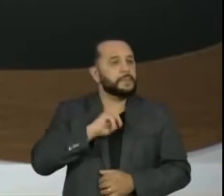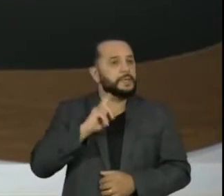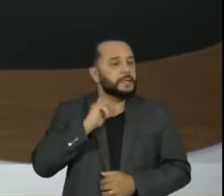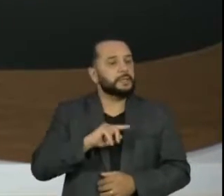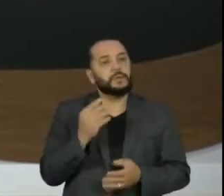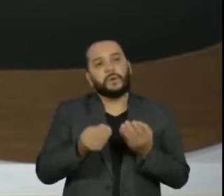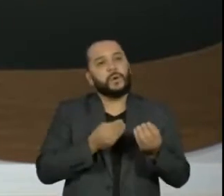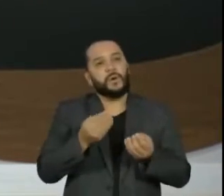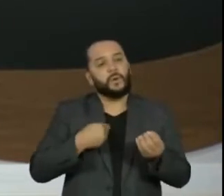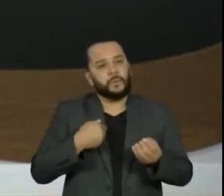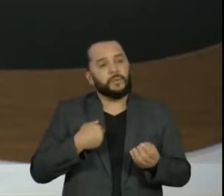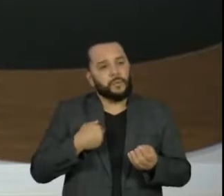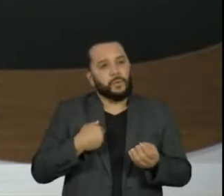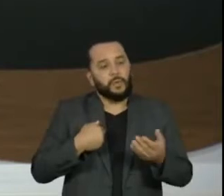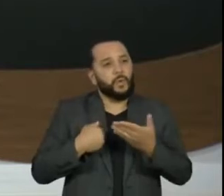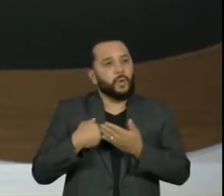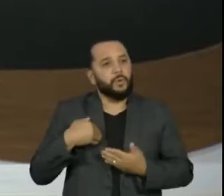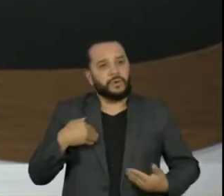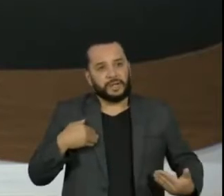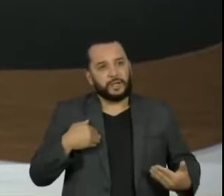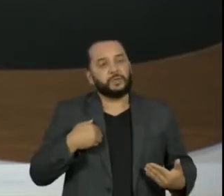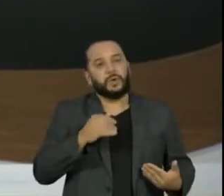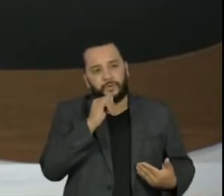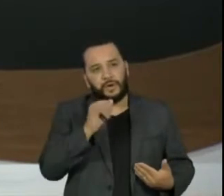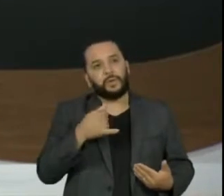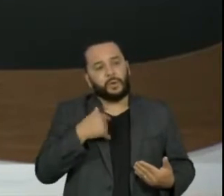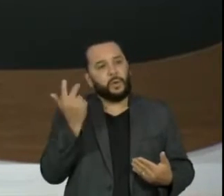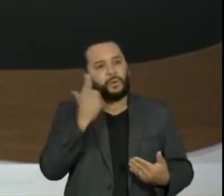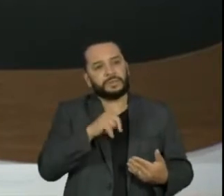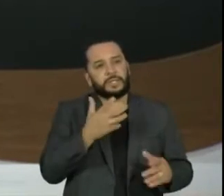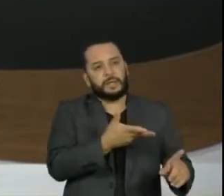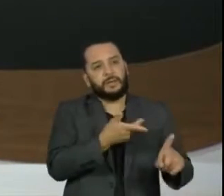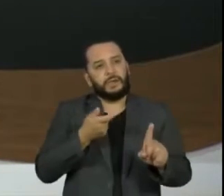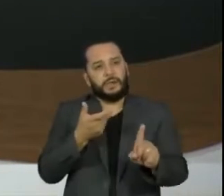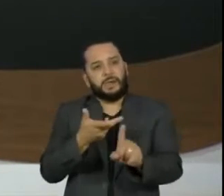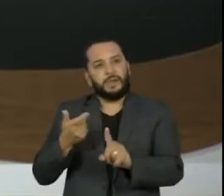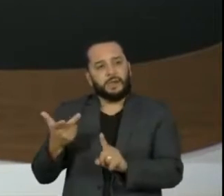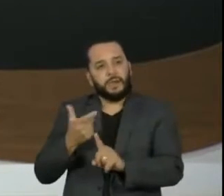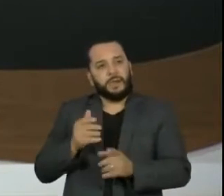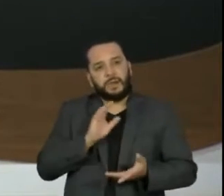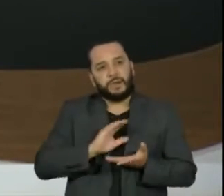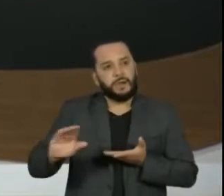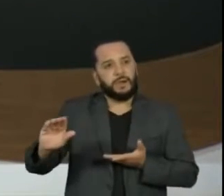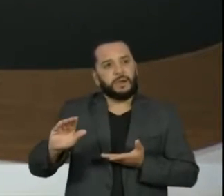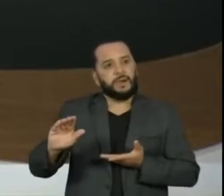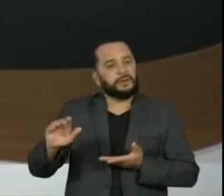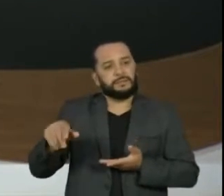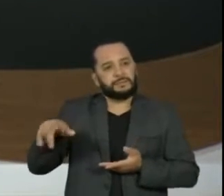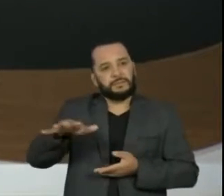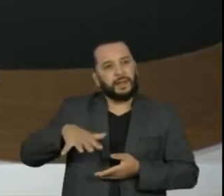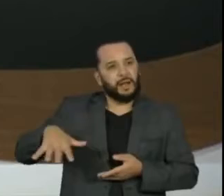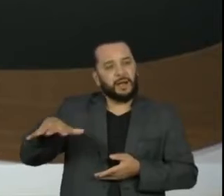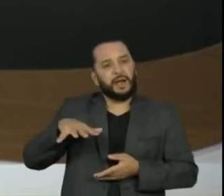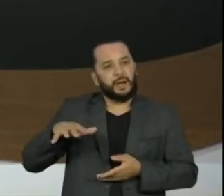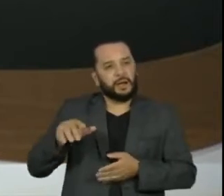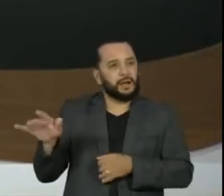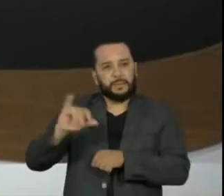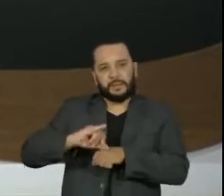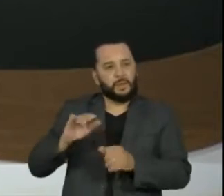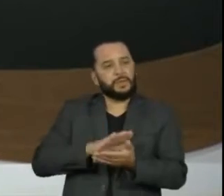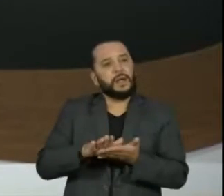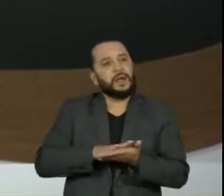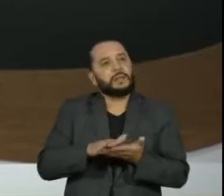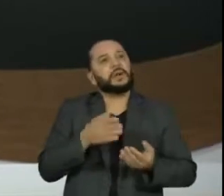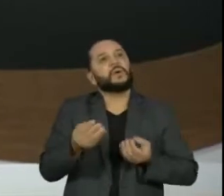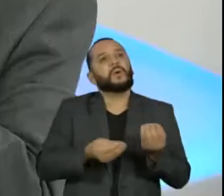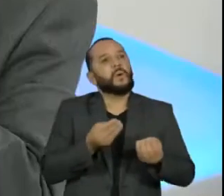investimentos que o governador diz ter atraído para o Estado e muitos deles não se concentram na capital. Como é